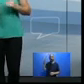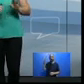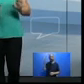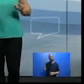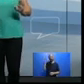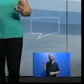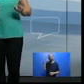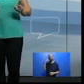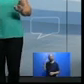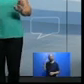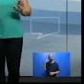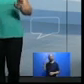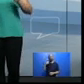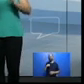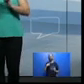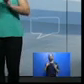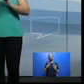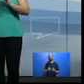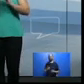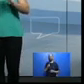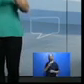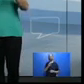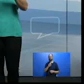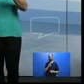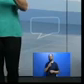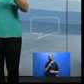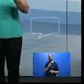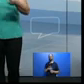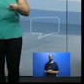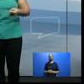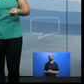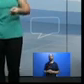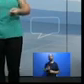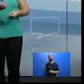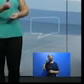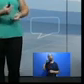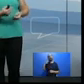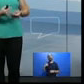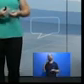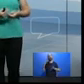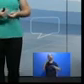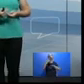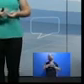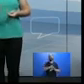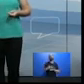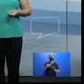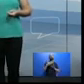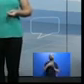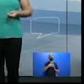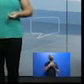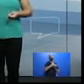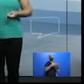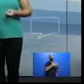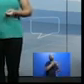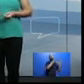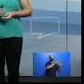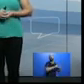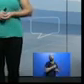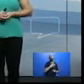foi um dos que não aceitou isso. Por isso que ele se achava no direito de vir pegar as riquezas das